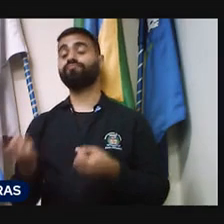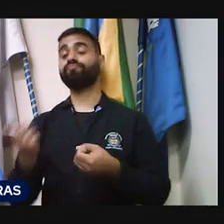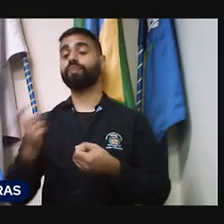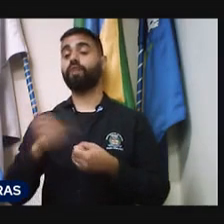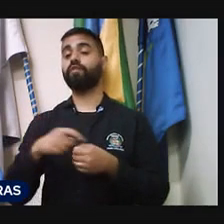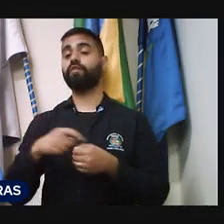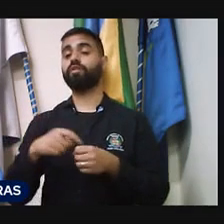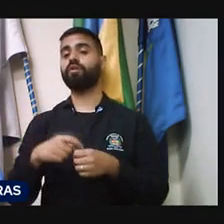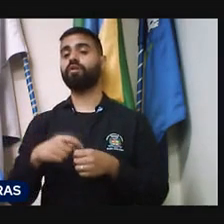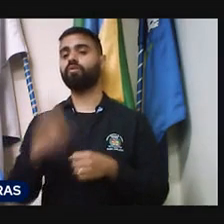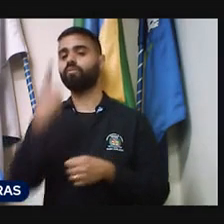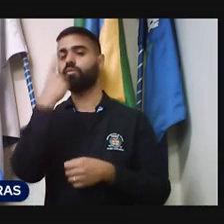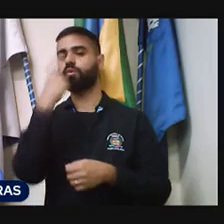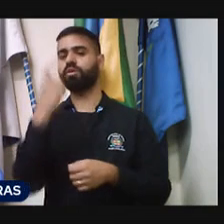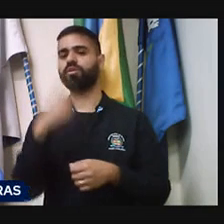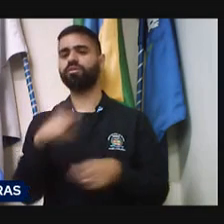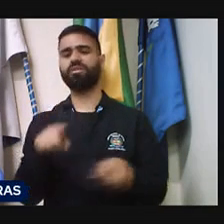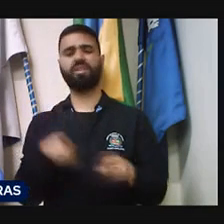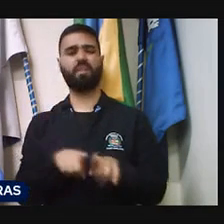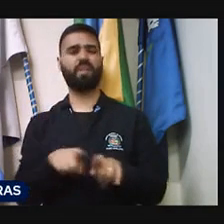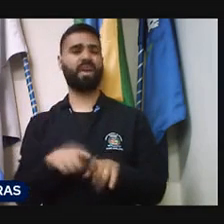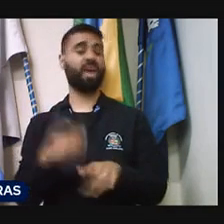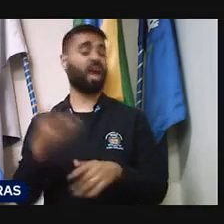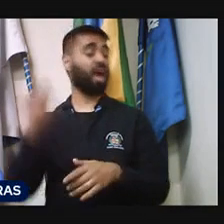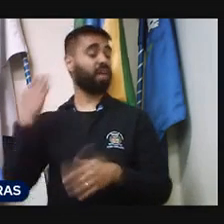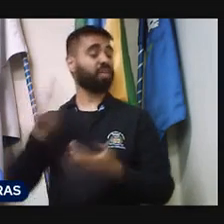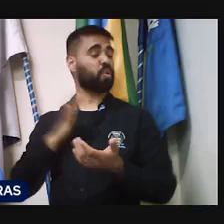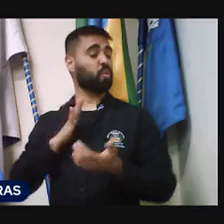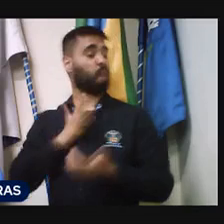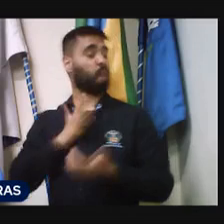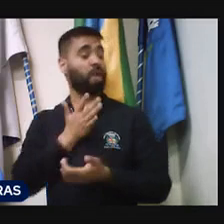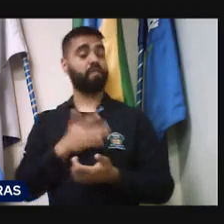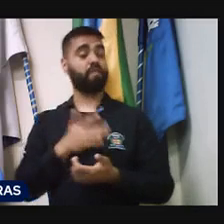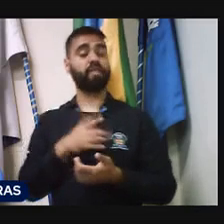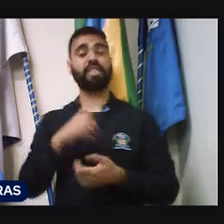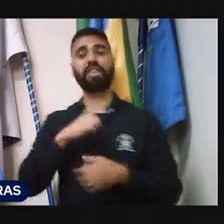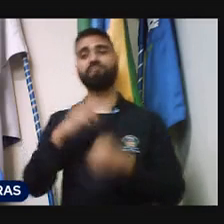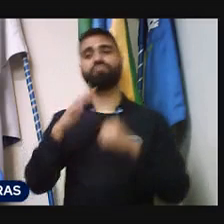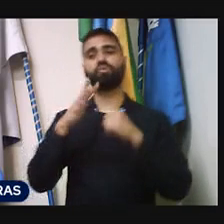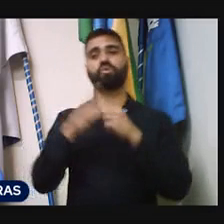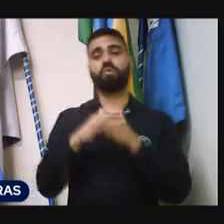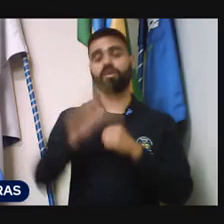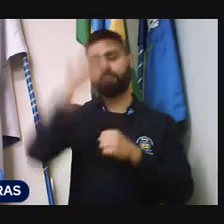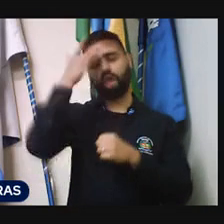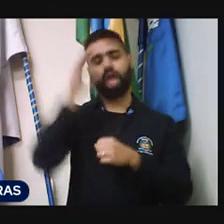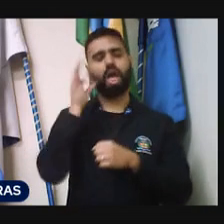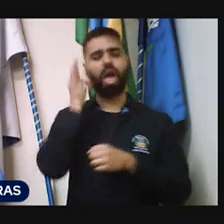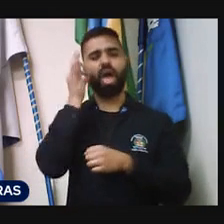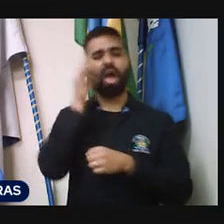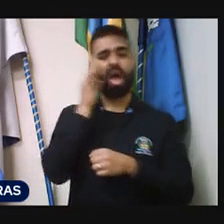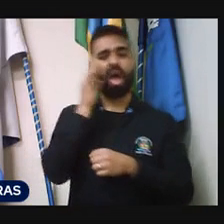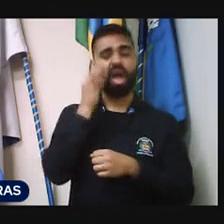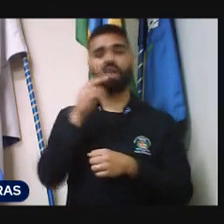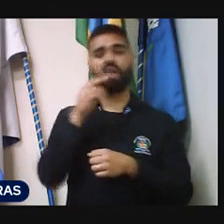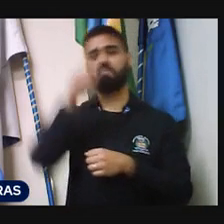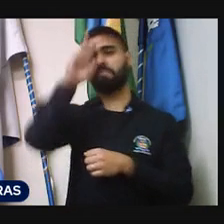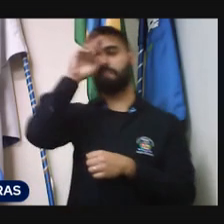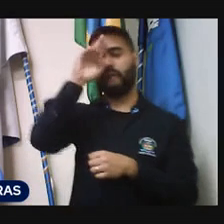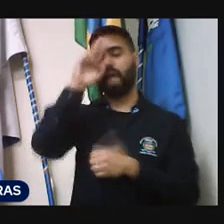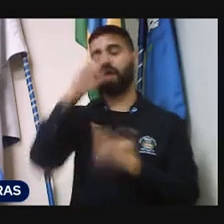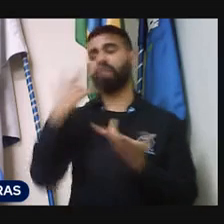aí com aquela lixeira que não era bem-vinda era trazia muita doença ratos lá barato o